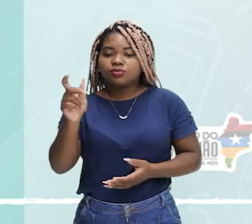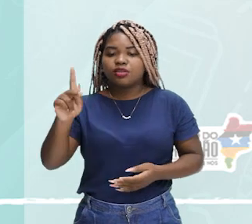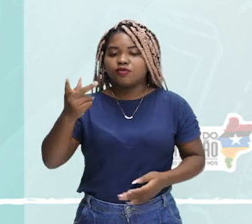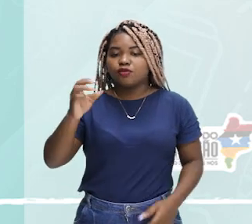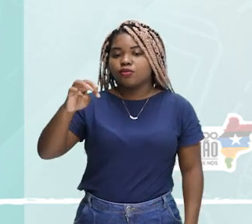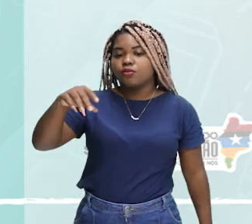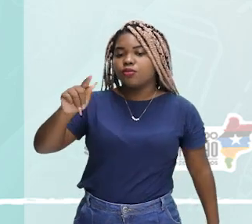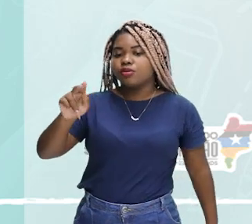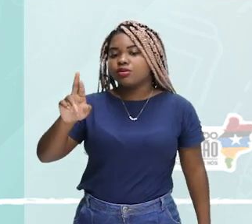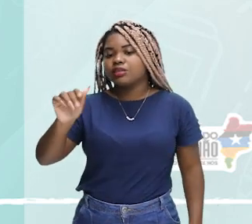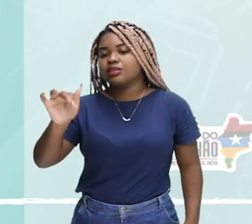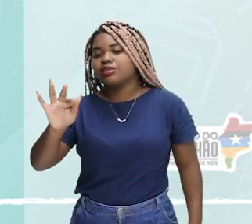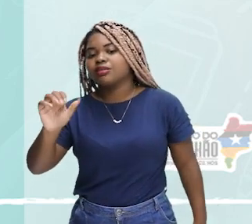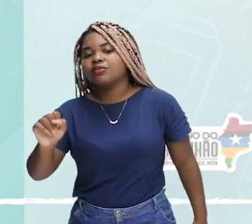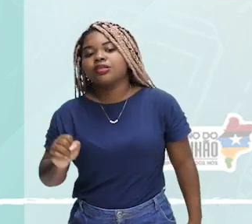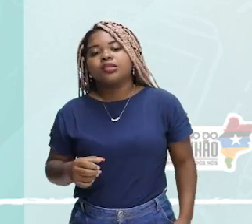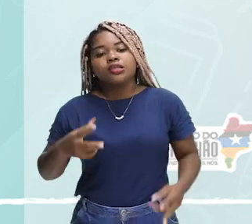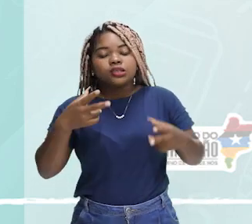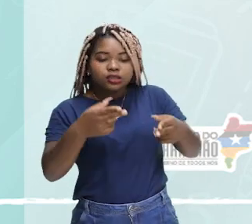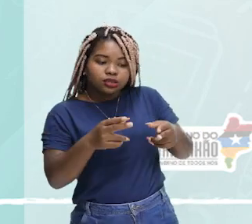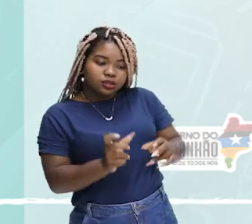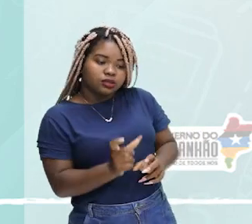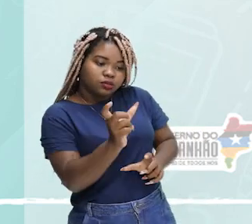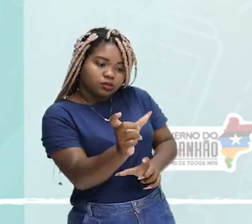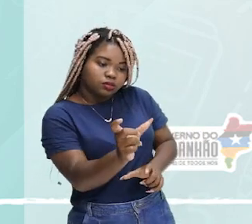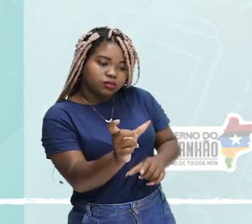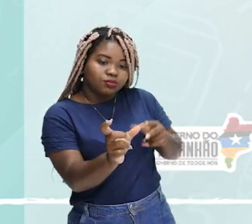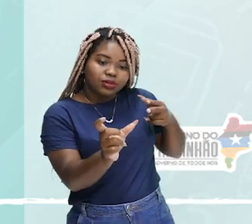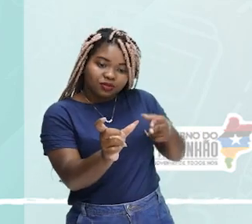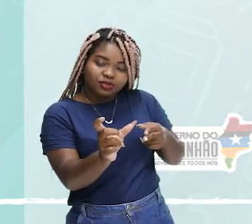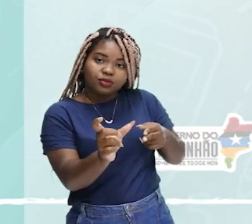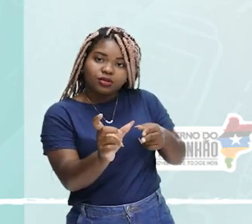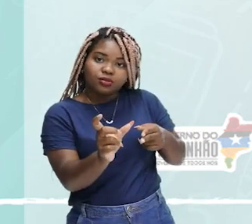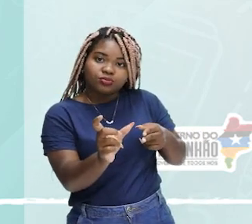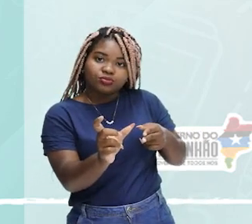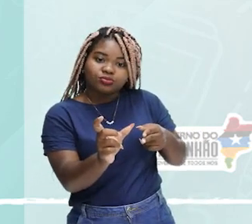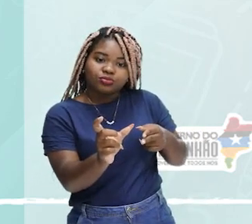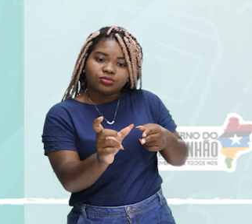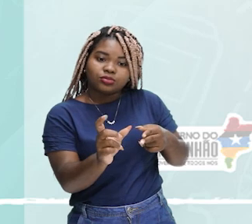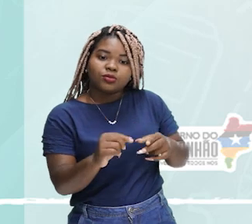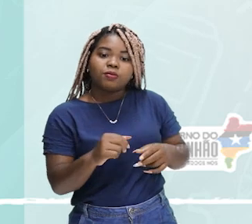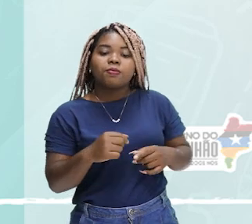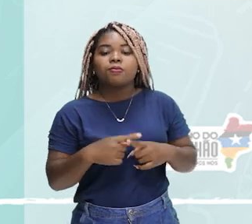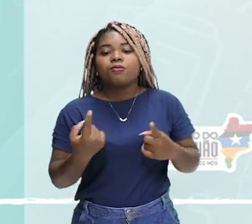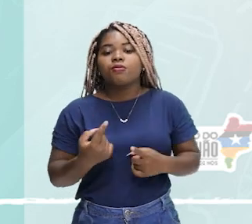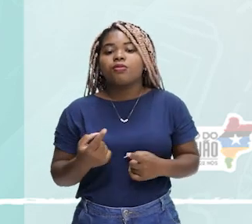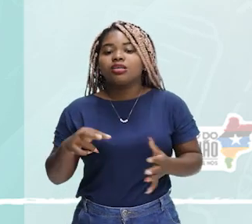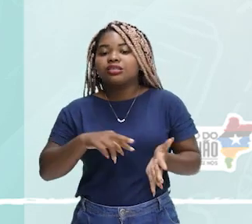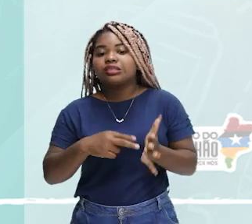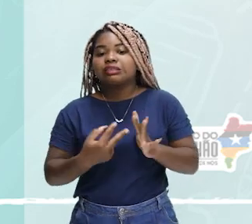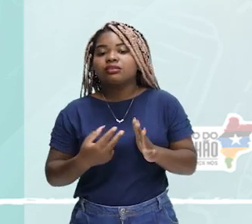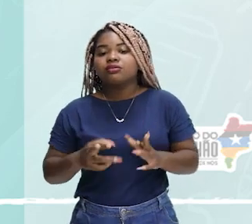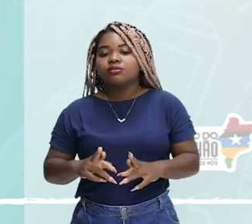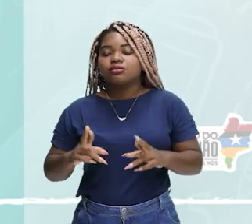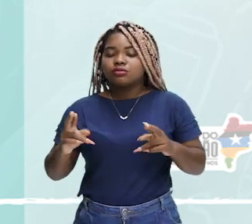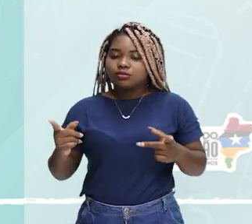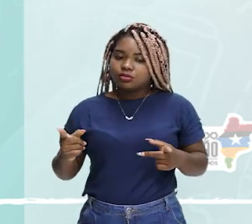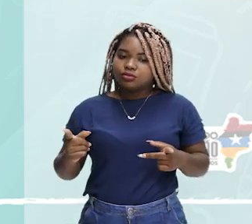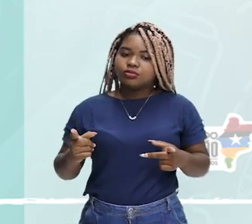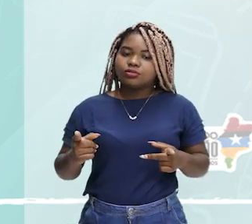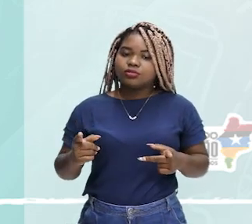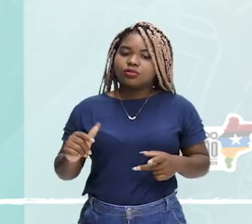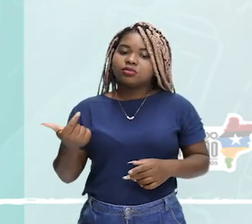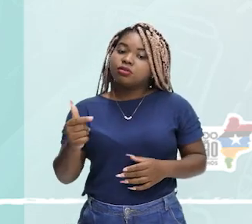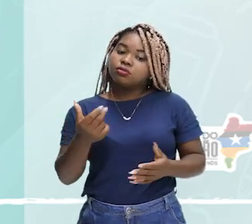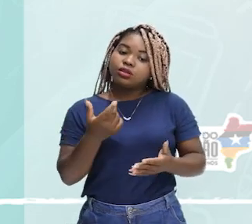a mesma grafia, mas significam coisas diferentes, não são mais utilizados. Portanto, temos para verbo e para